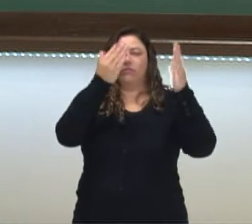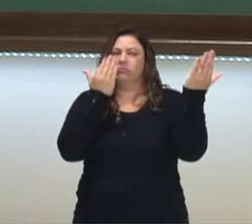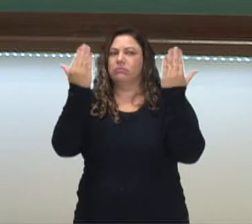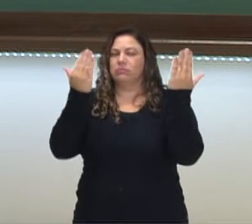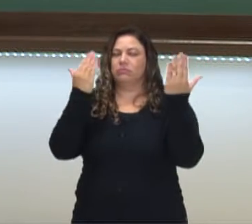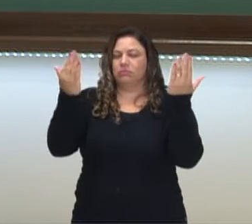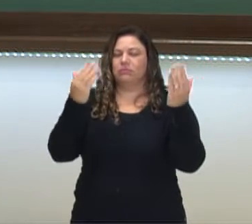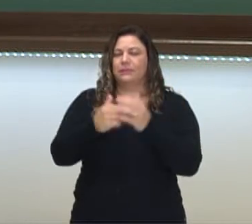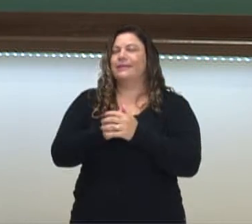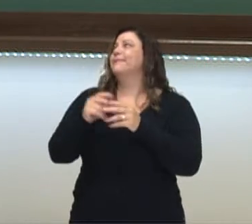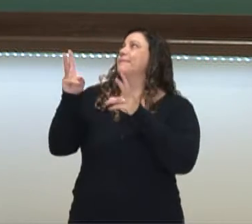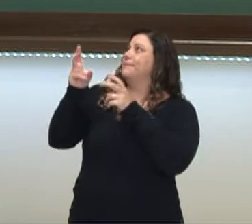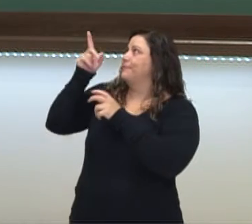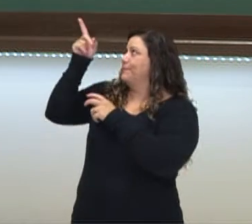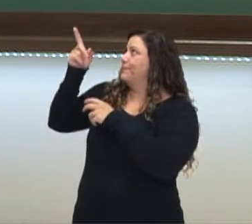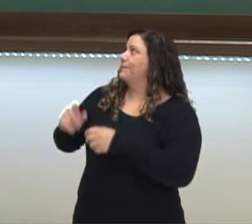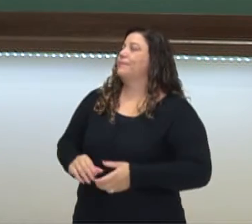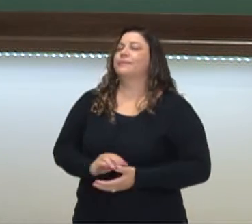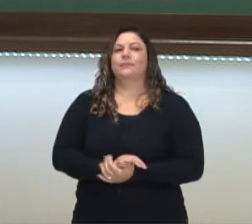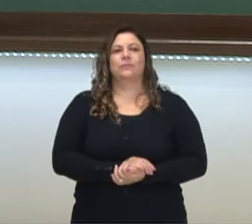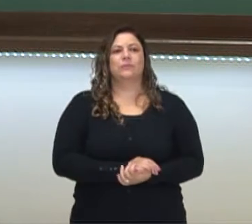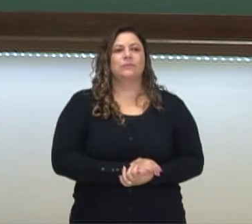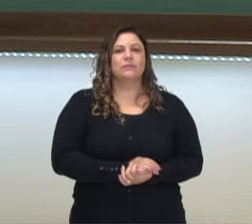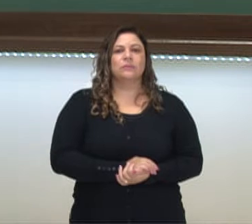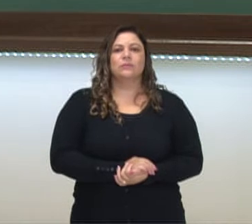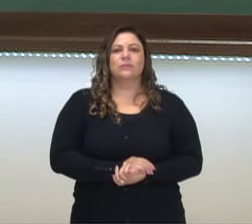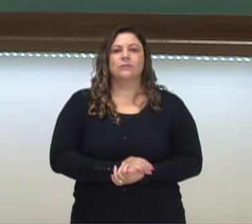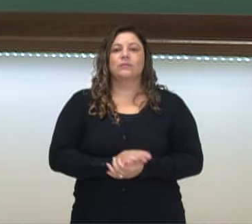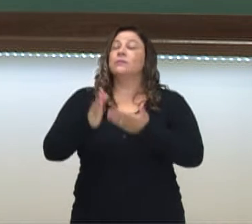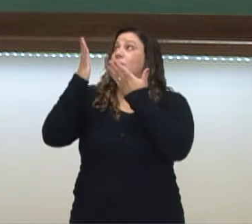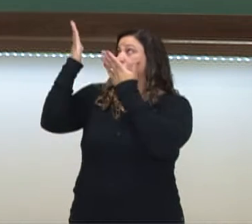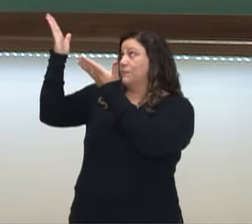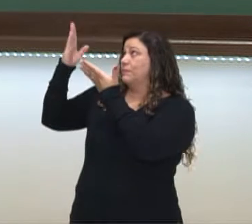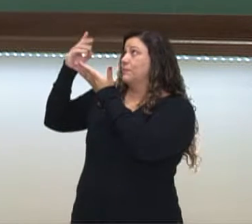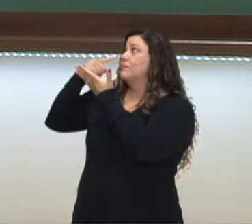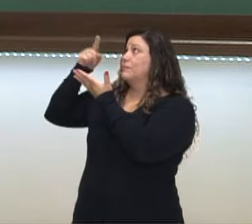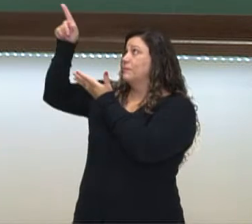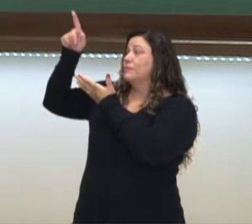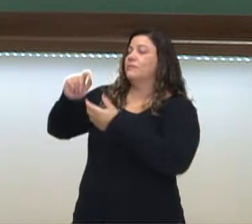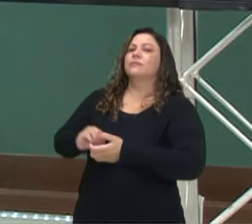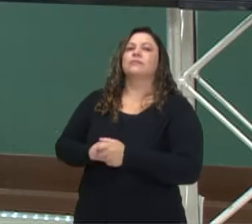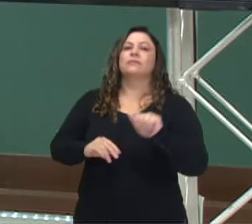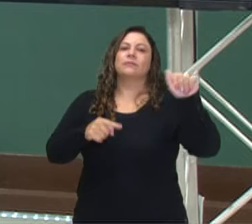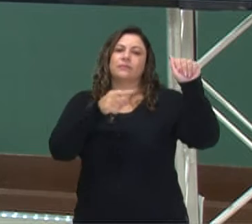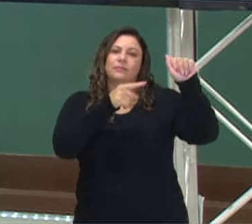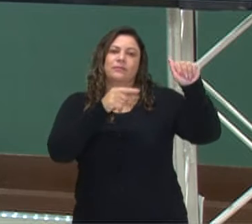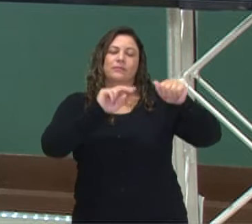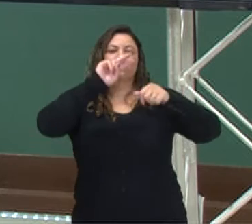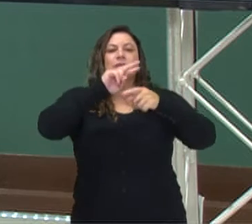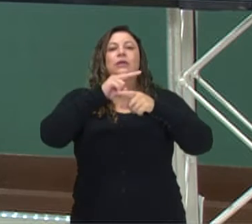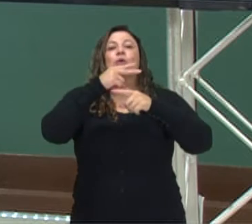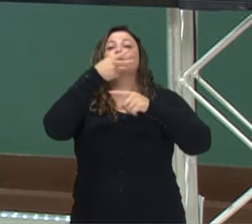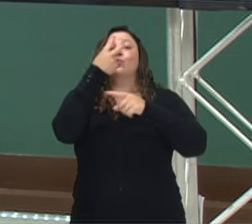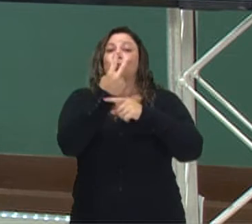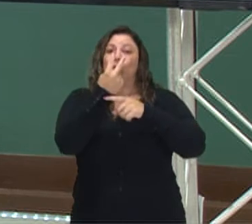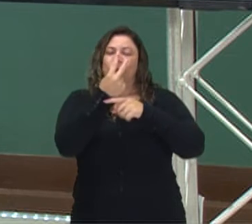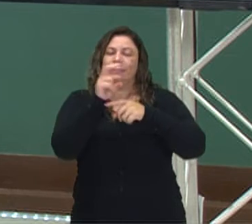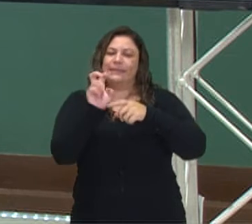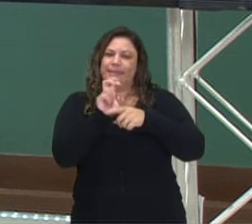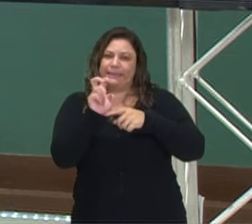tela. Beleza? Então, dá uma olhadinha lá no quadro comigo. Letra A. Eu tenho 2 à quinta vezes